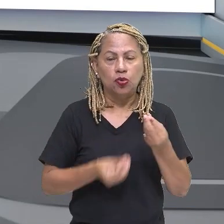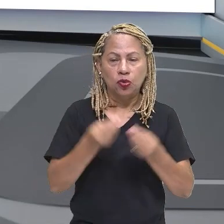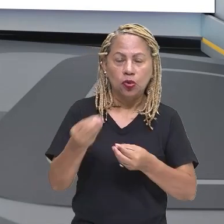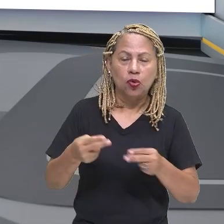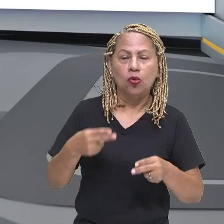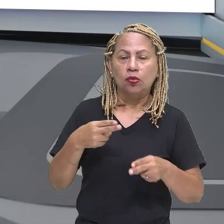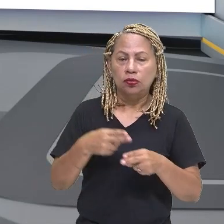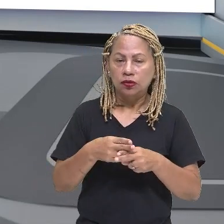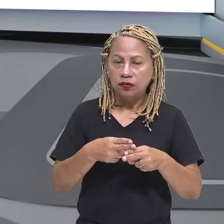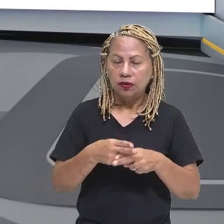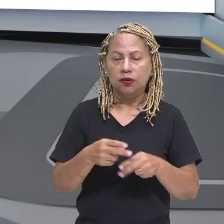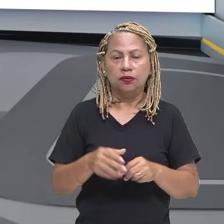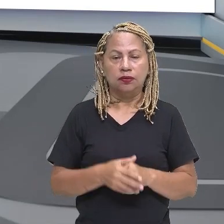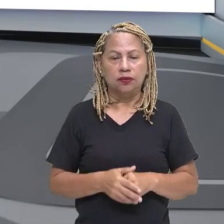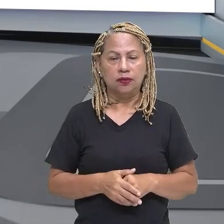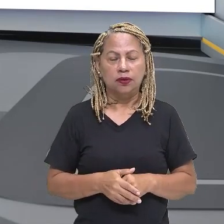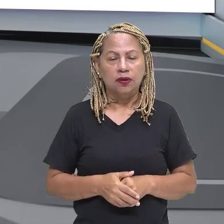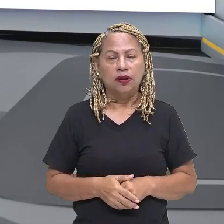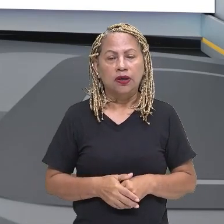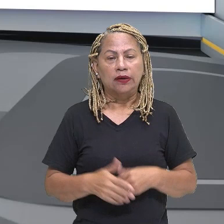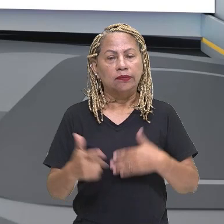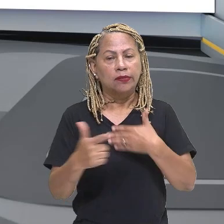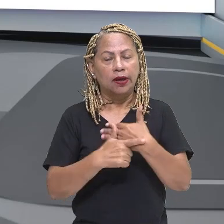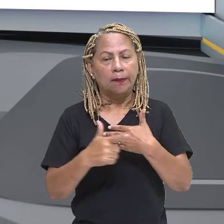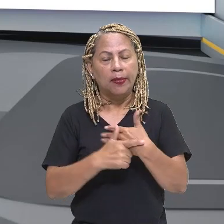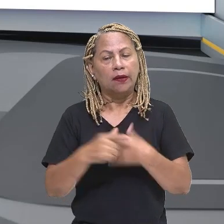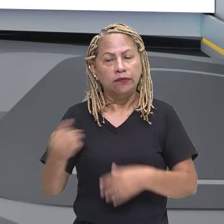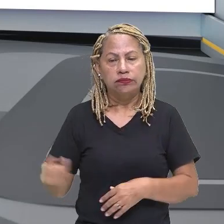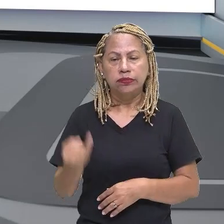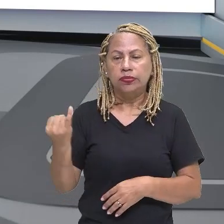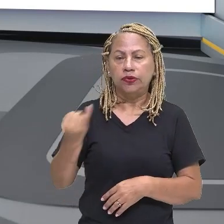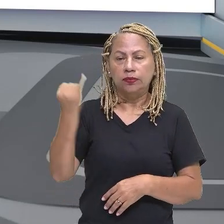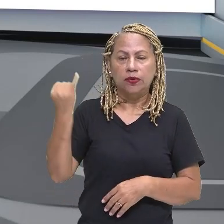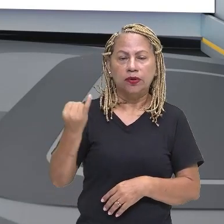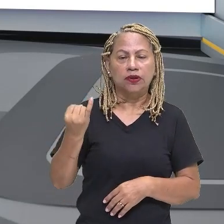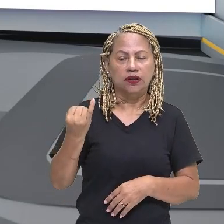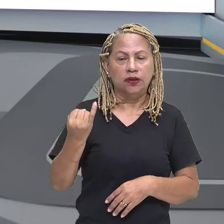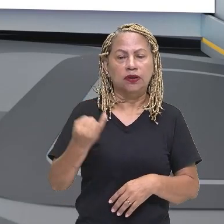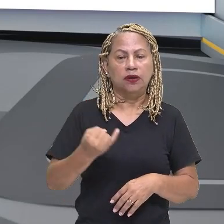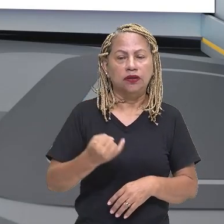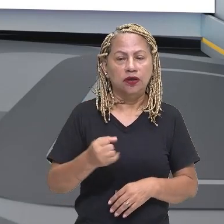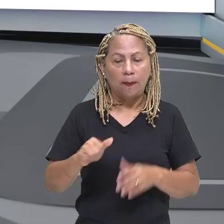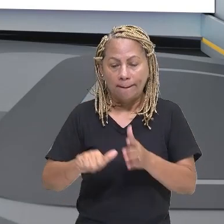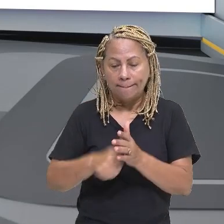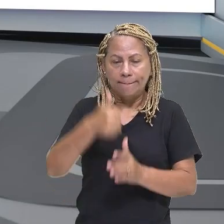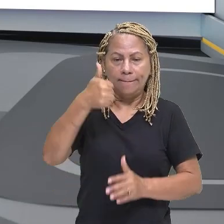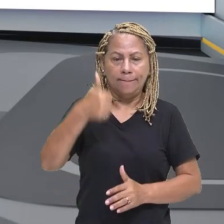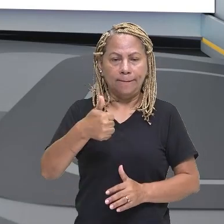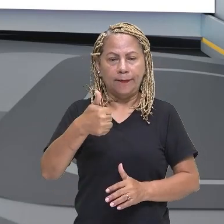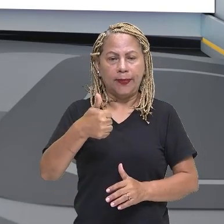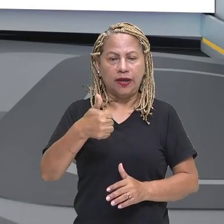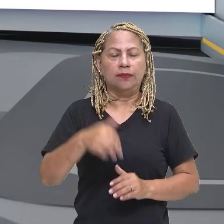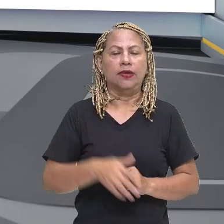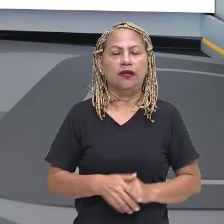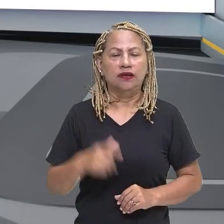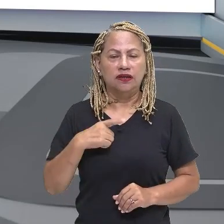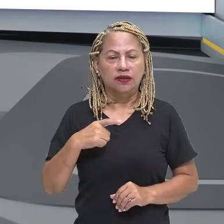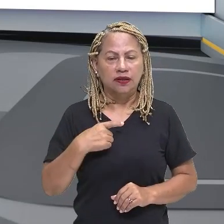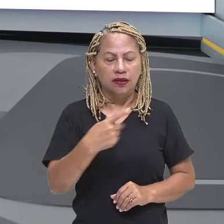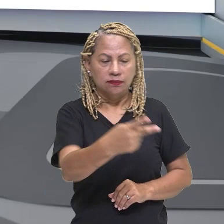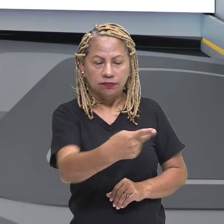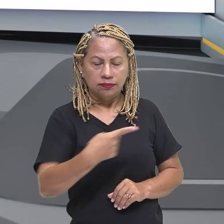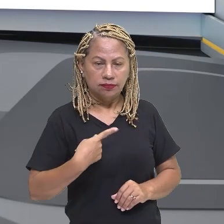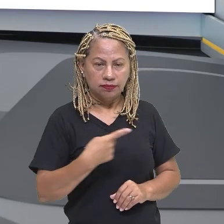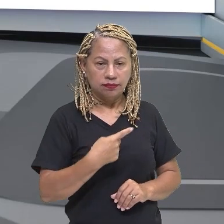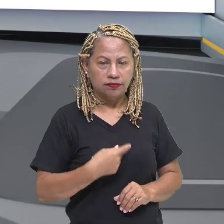papel de protagonista. Então, olha só, nessa imagem vocês podem observar que tem duas pessoas. Uma